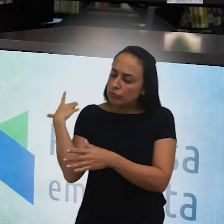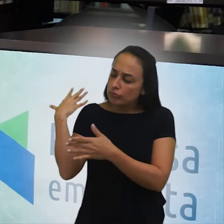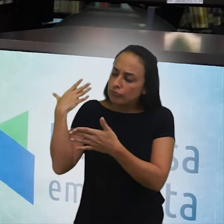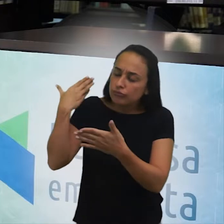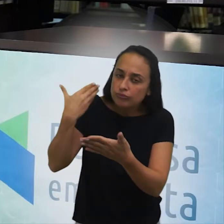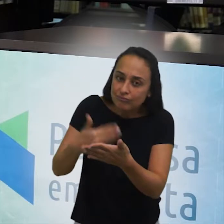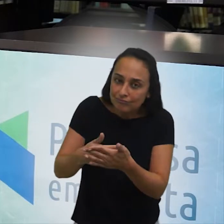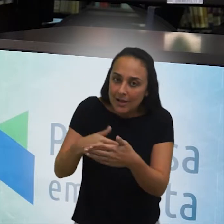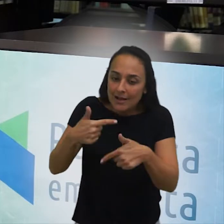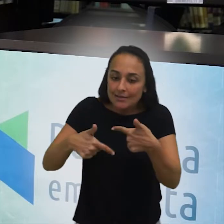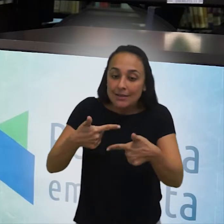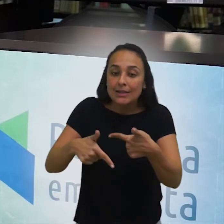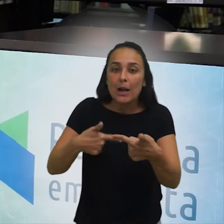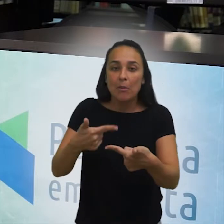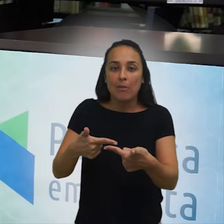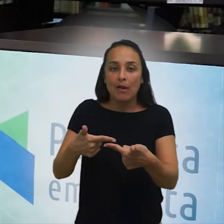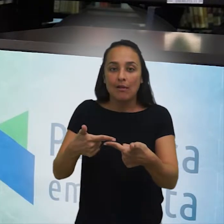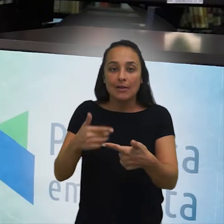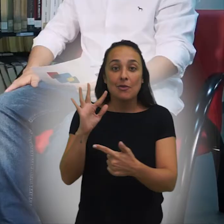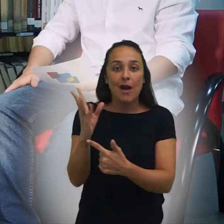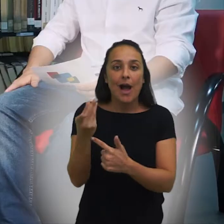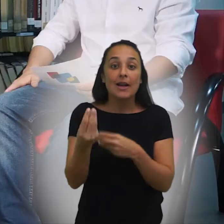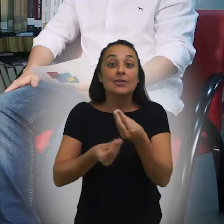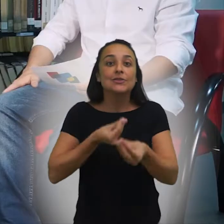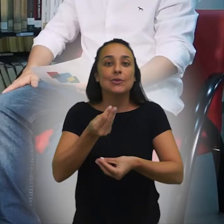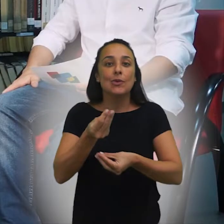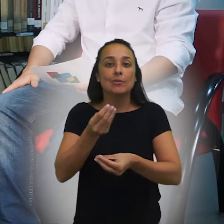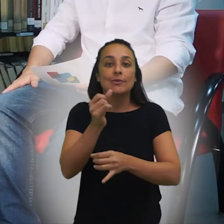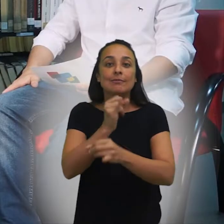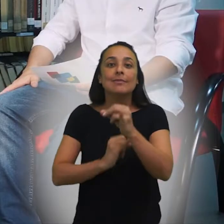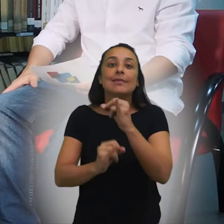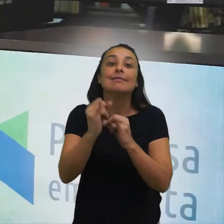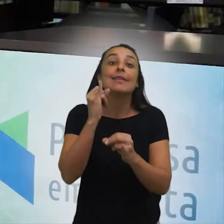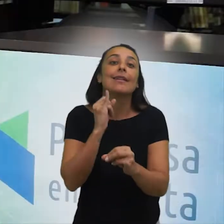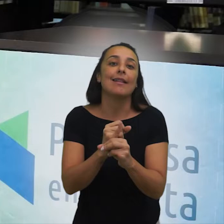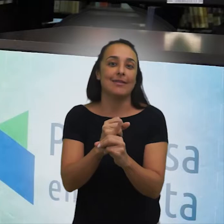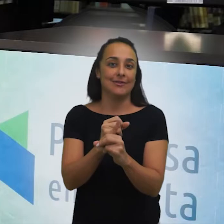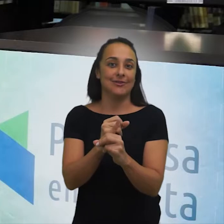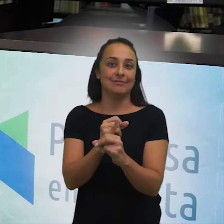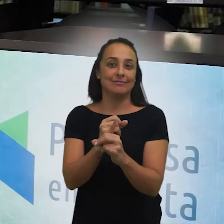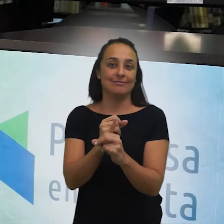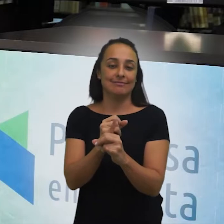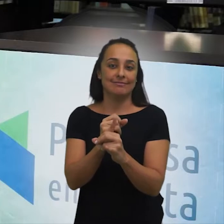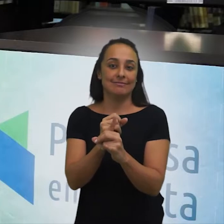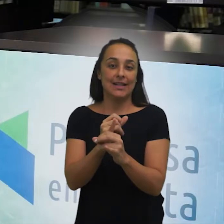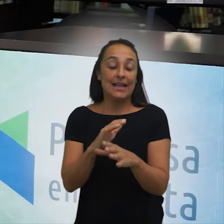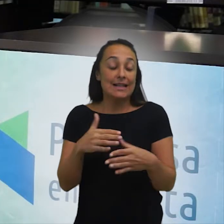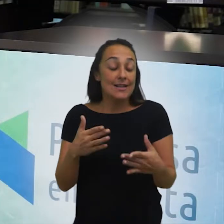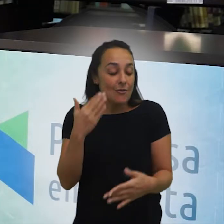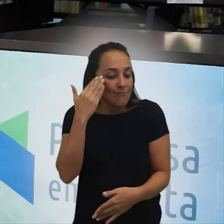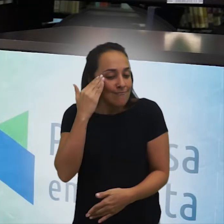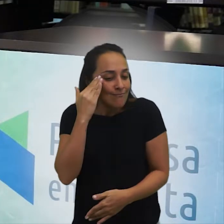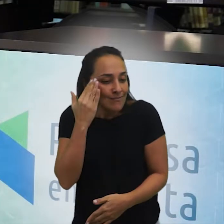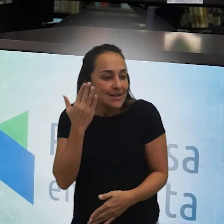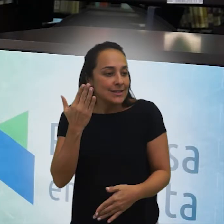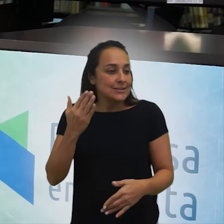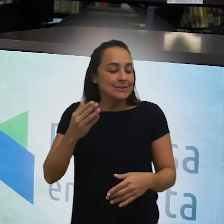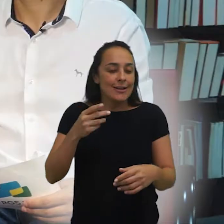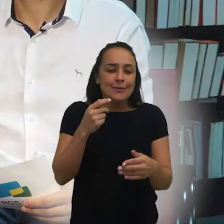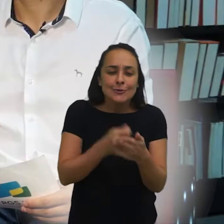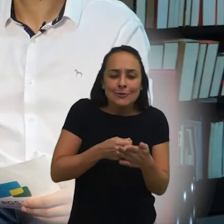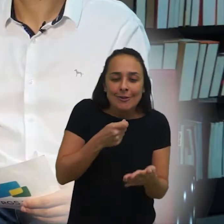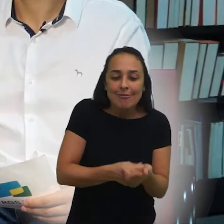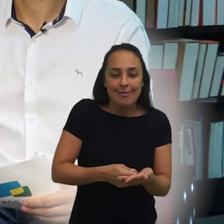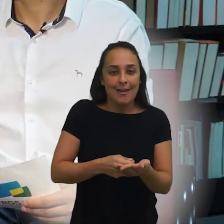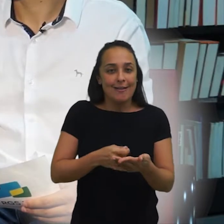Então eu estou trabalhando sobre arte e internet, tentando compreender como os artistas contemporâneos lidam